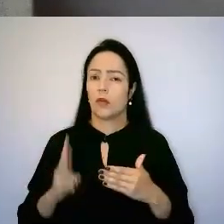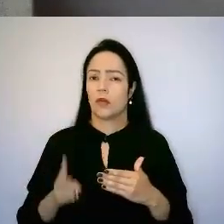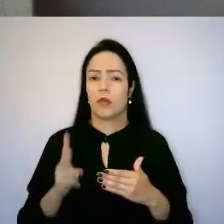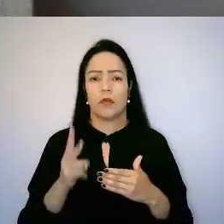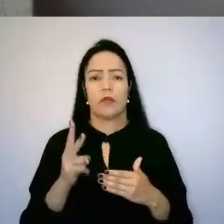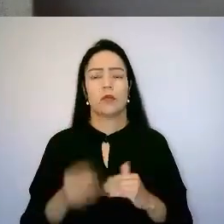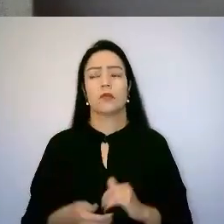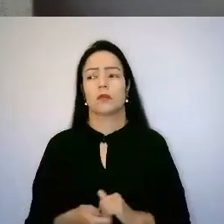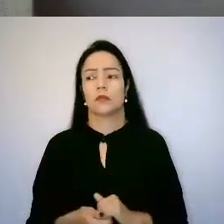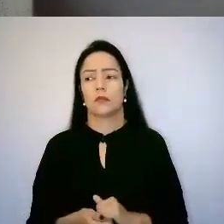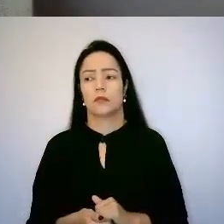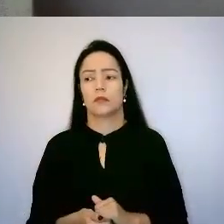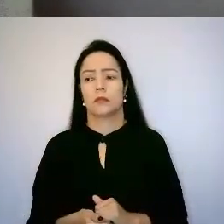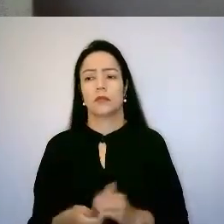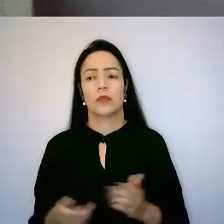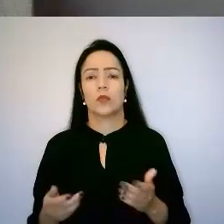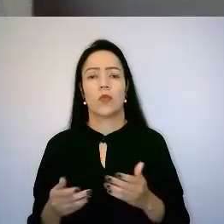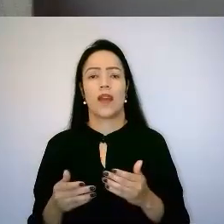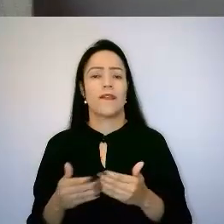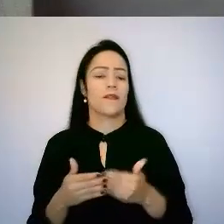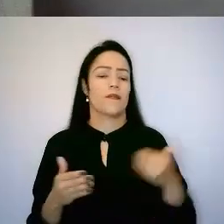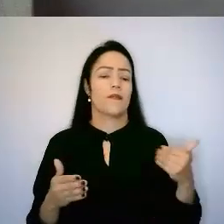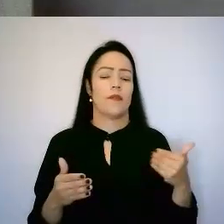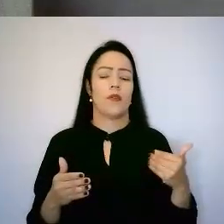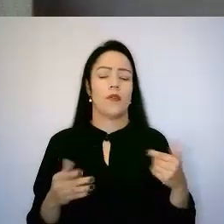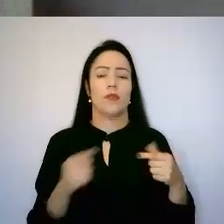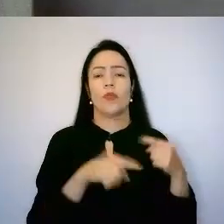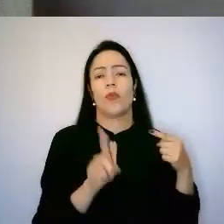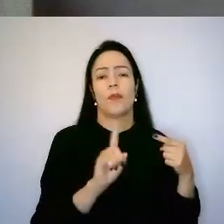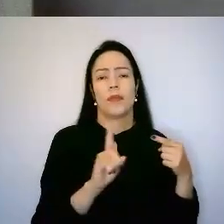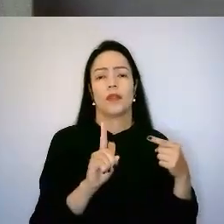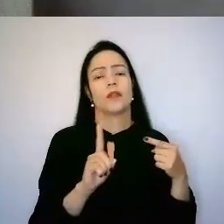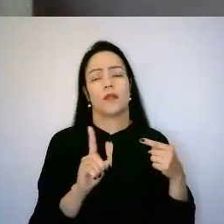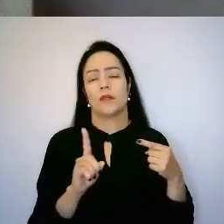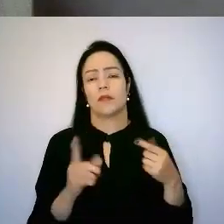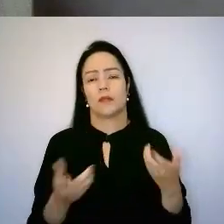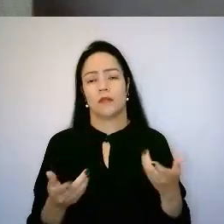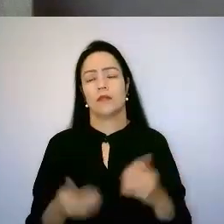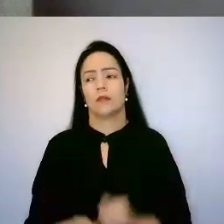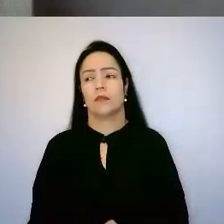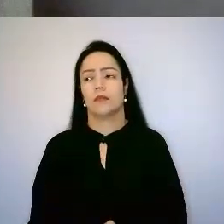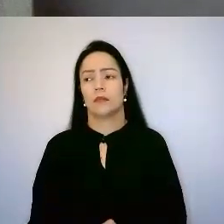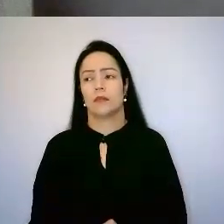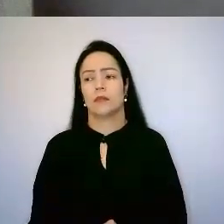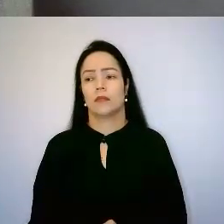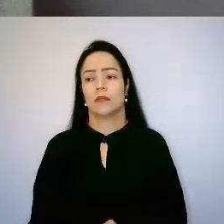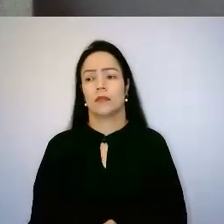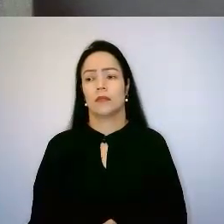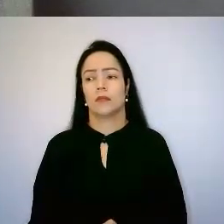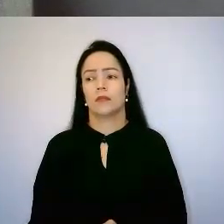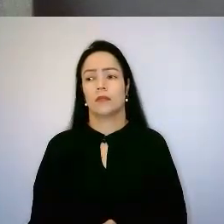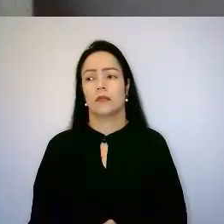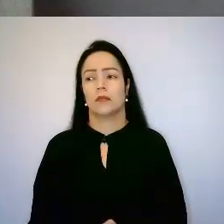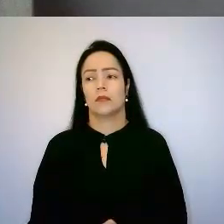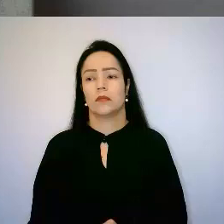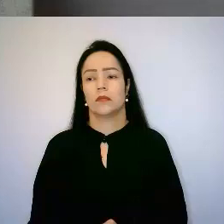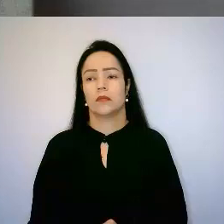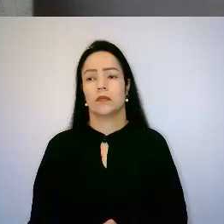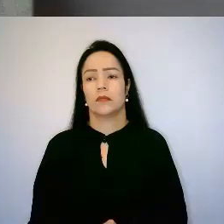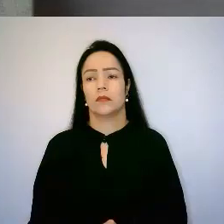nessa extemporalidade que o advogados sustenta da Tribuna com a devida vênia vossa excelência é muito